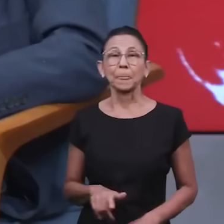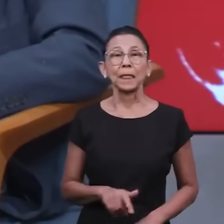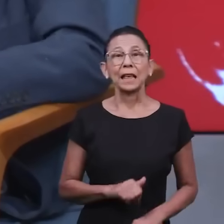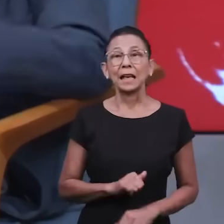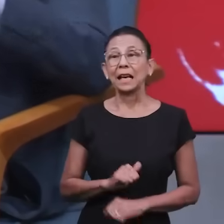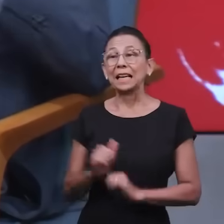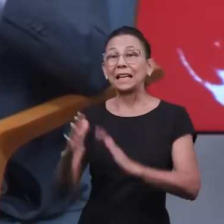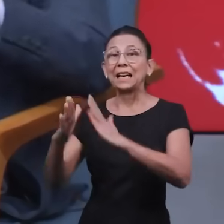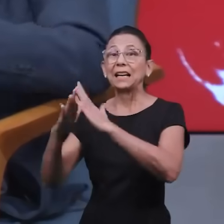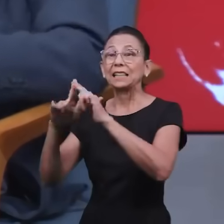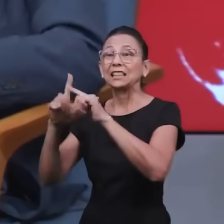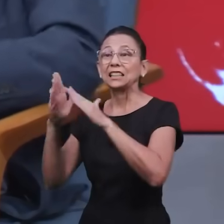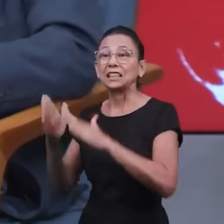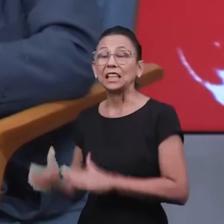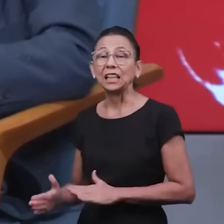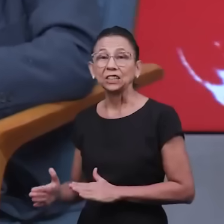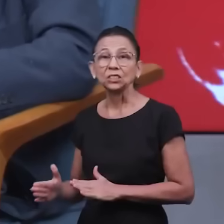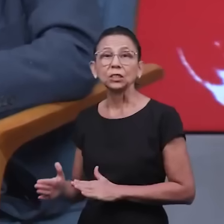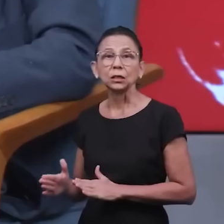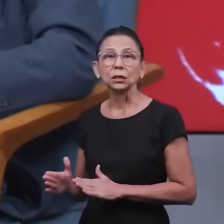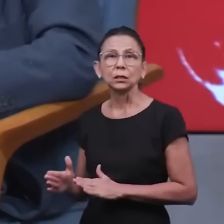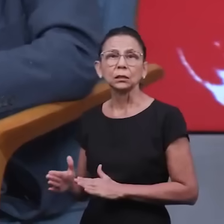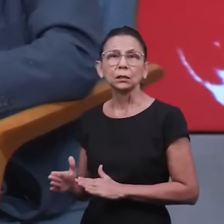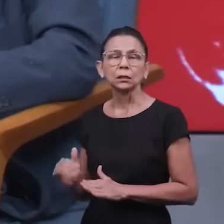Paulo perseguia a igreja.